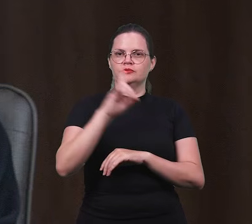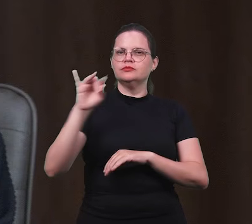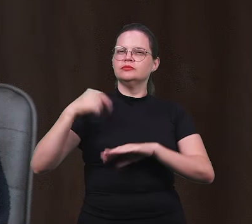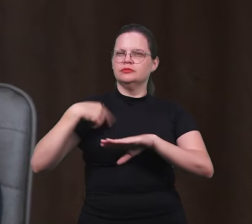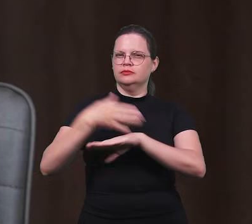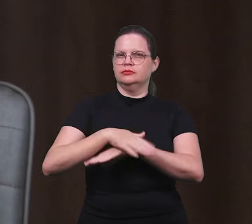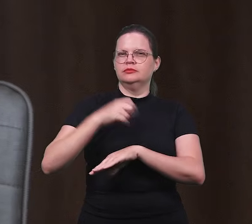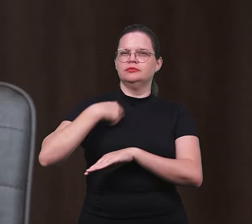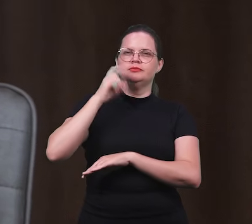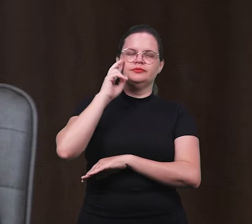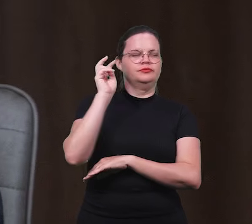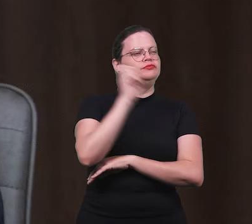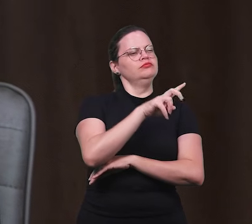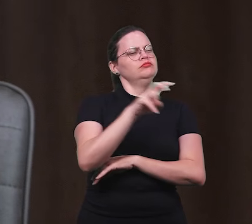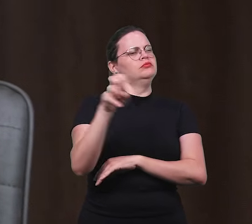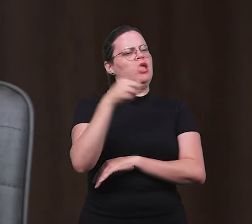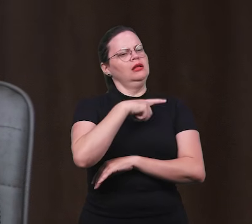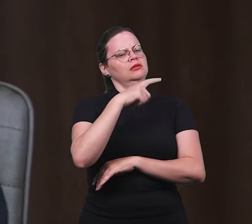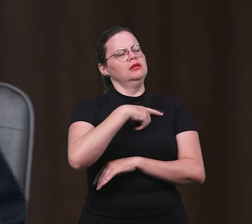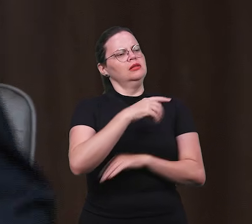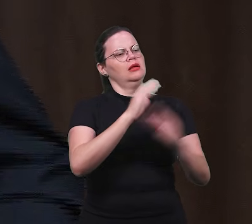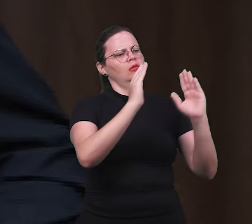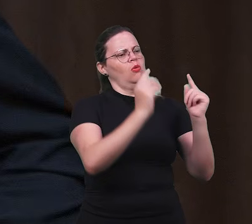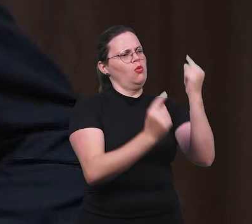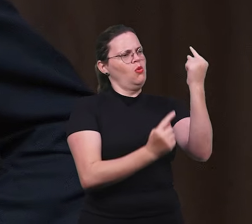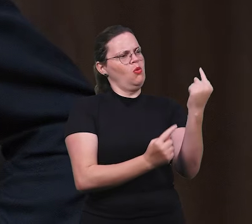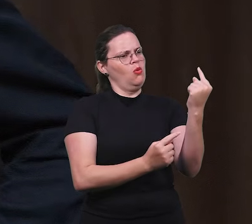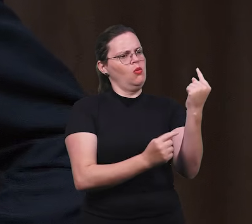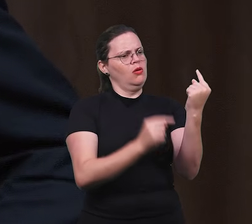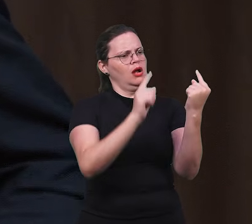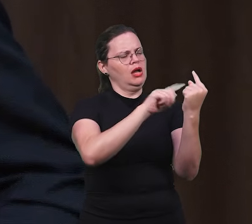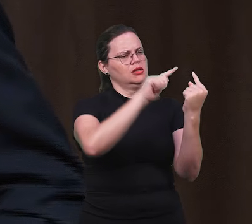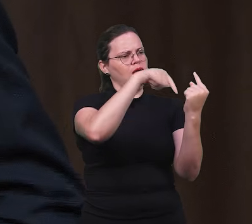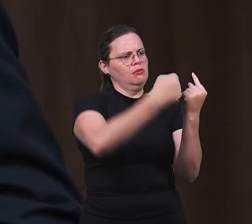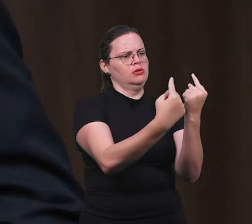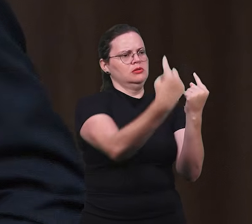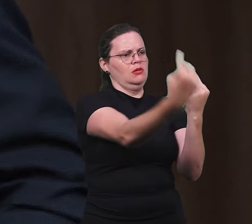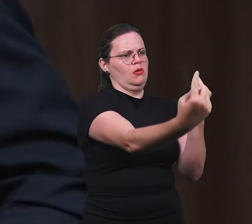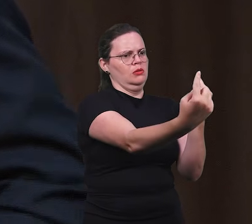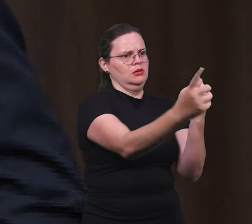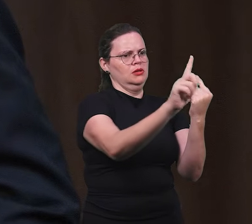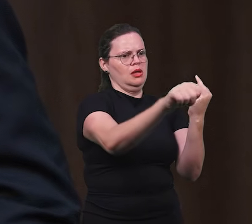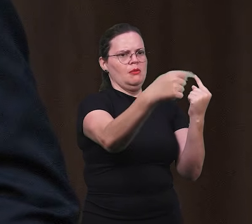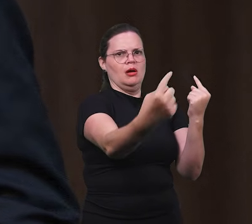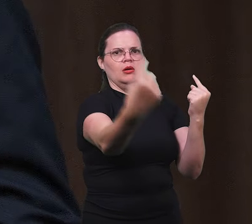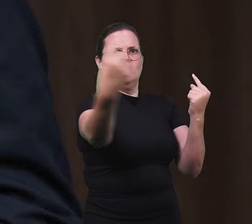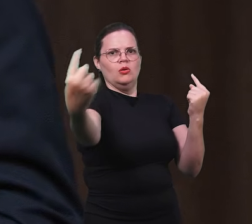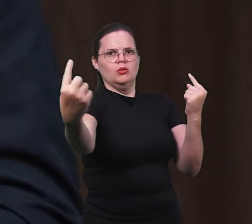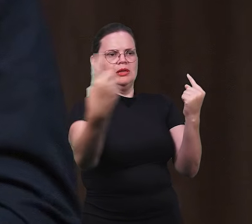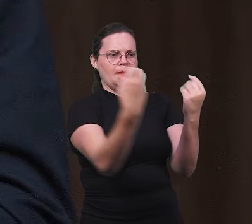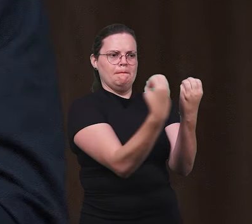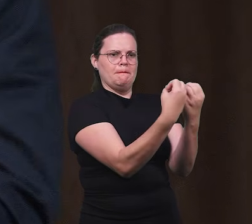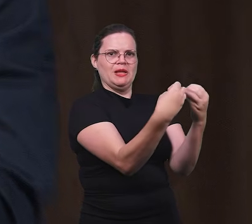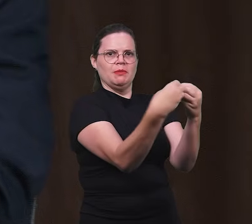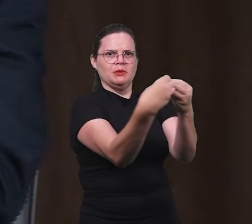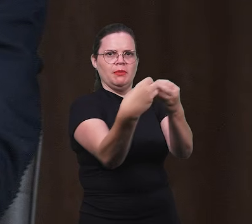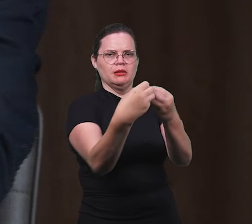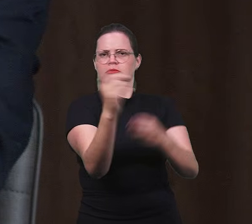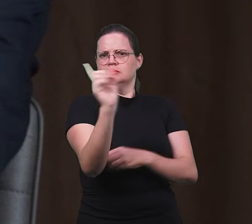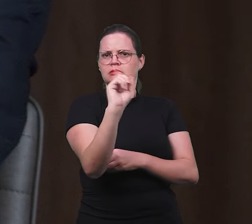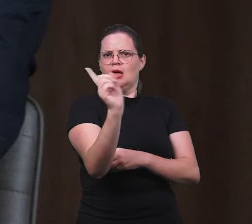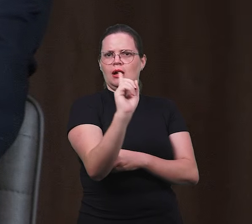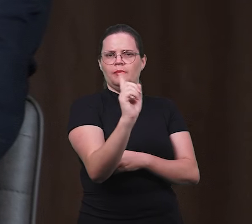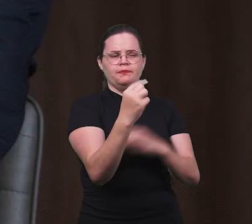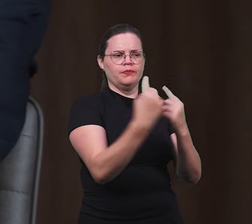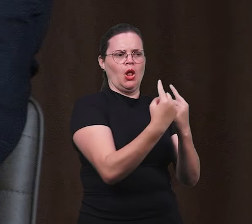percebi ali, aí eu fui perguntar à pessoa, aqui está ligado à sombra, é a sombra. Porque se